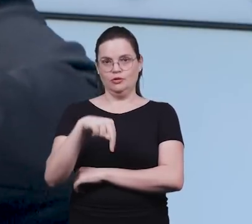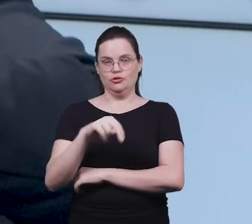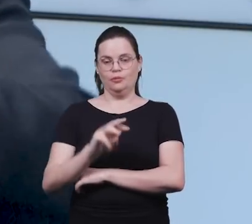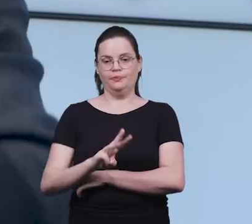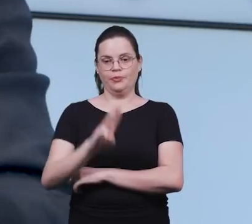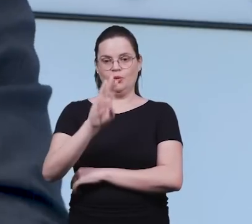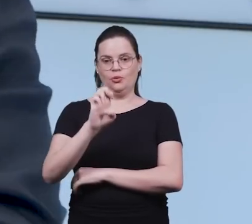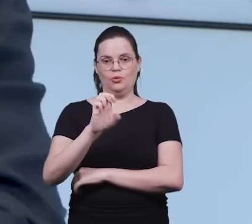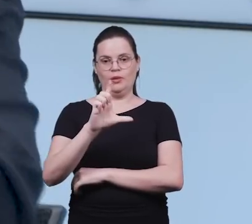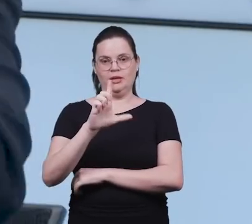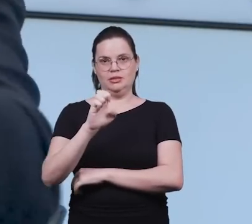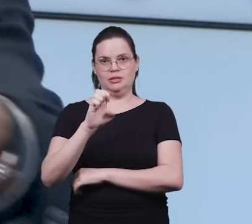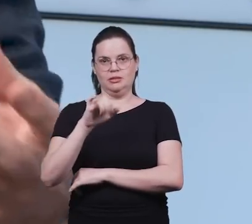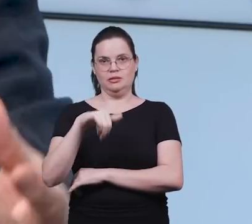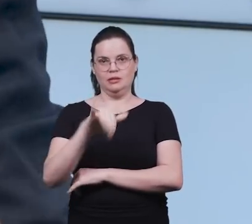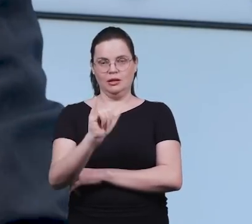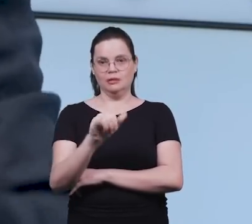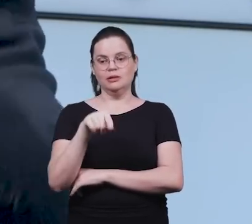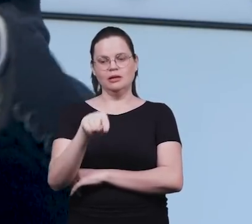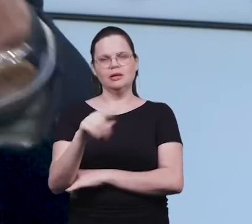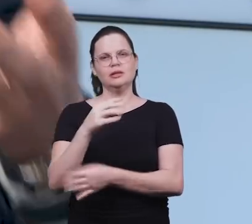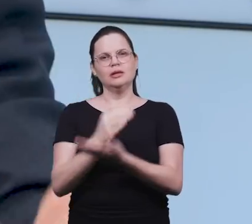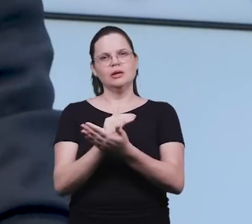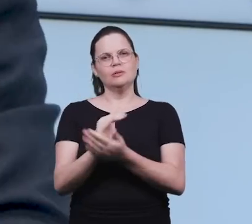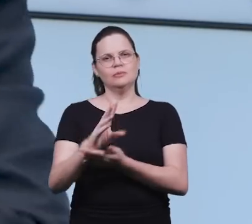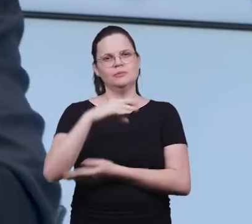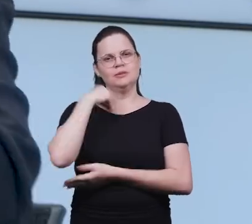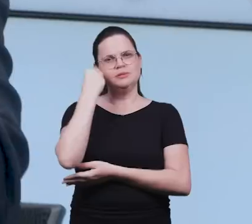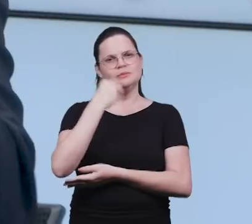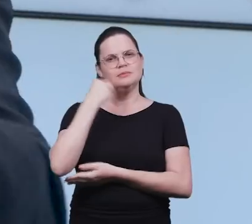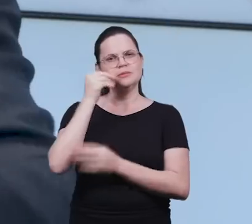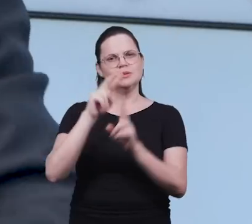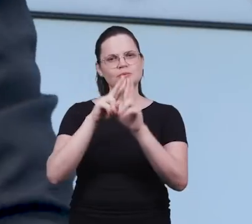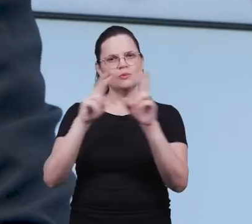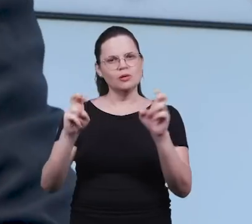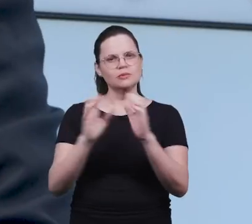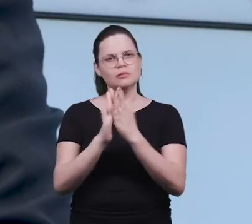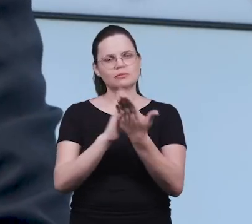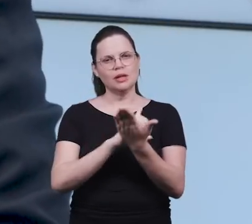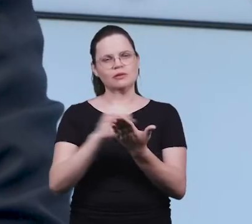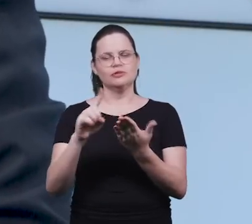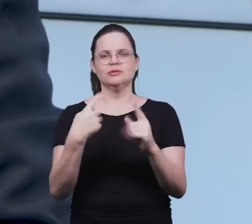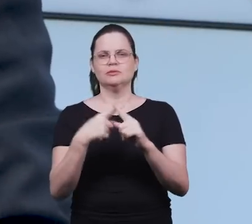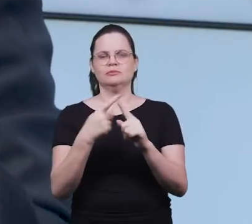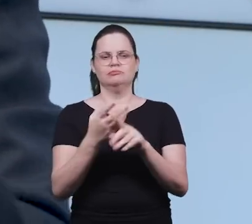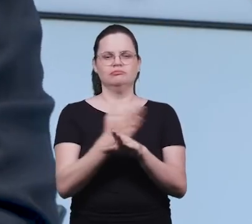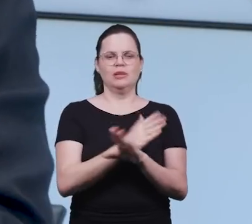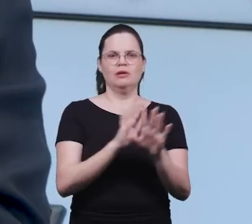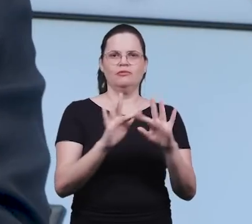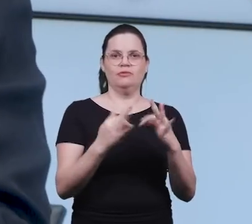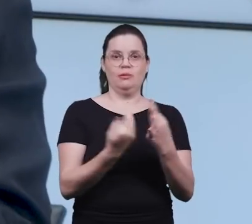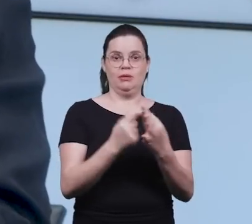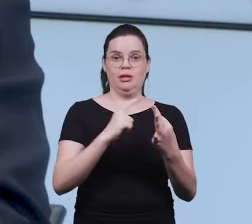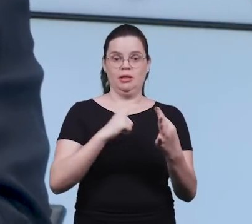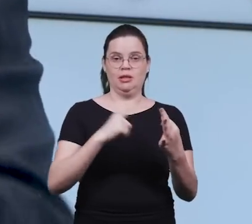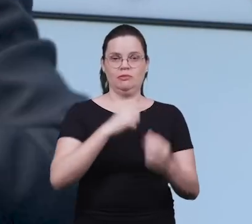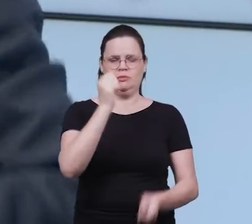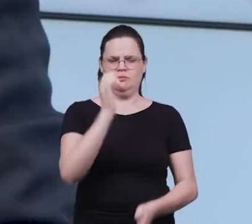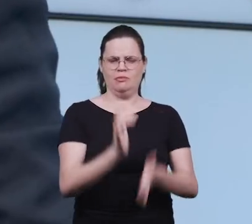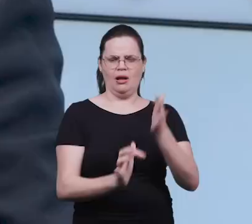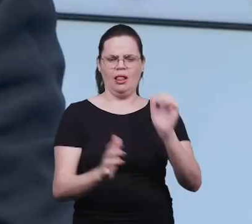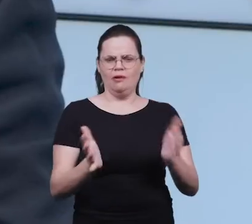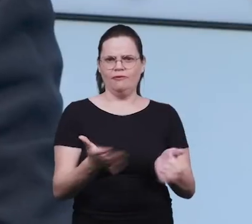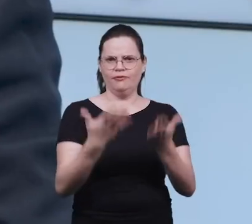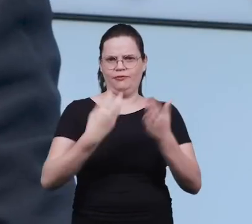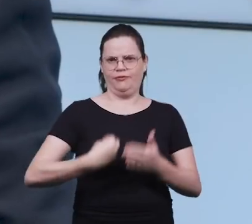ele começou a ter experiência com o Evangelho, a família dele lá no avivamento, mas uma coisa assim que